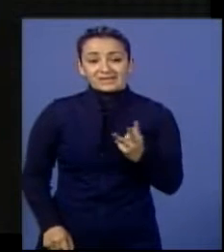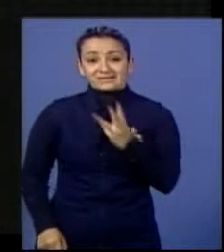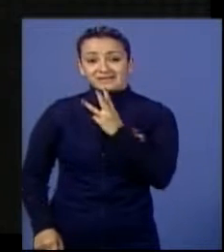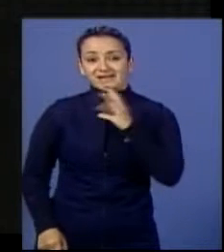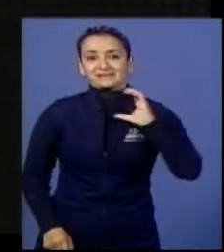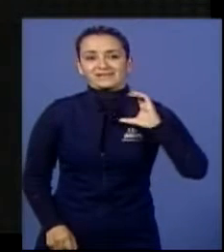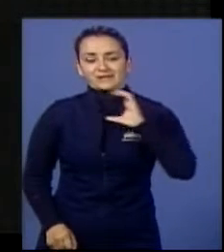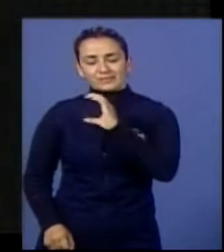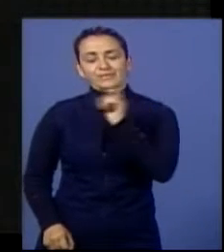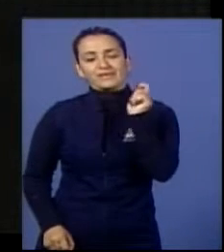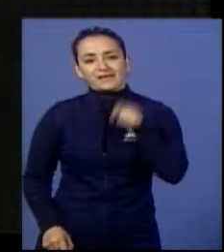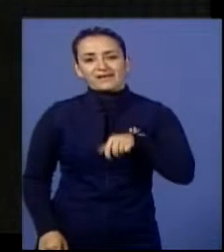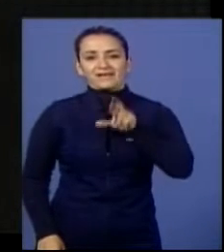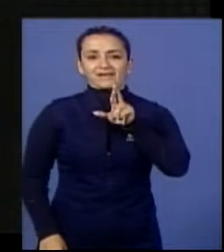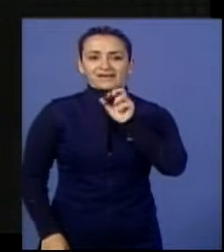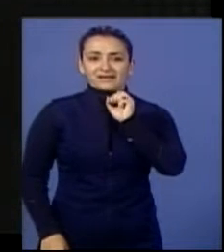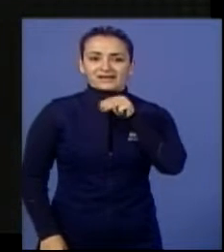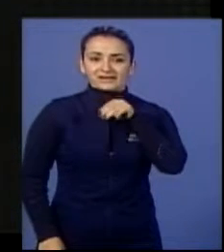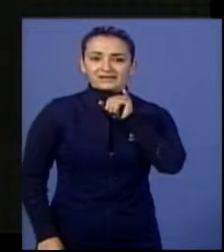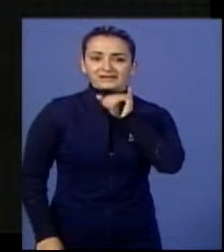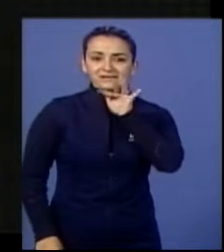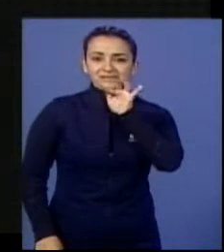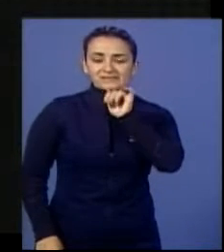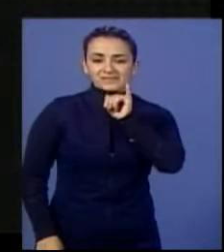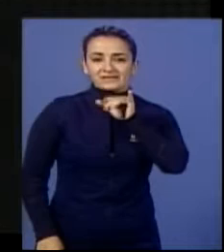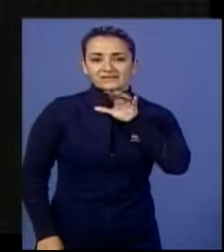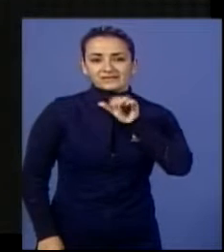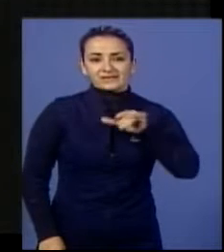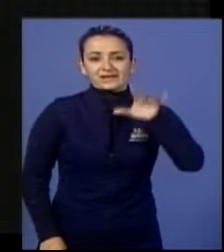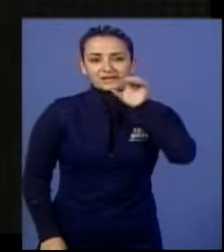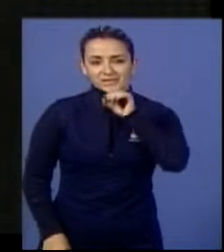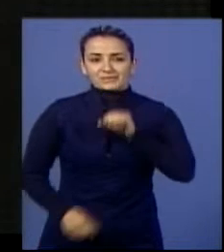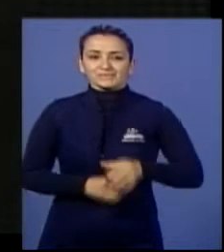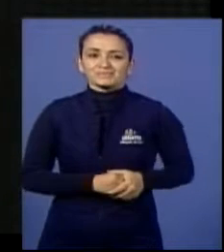carbono, tá? Ela vai apresentar o heteroátomo,